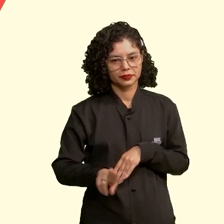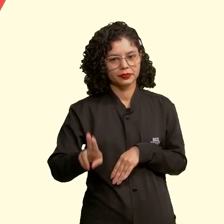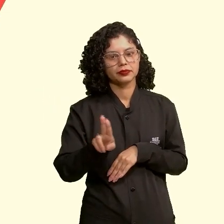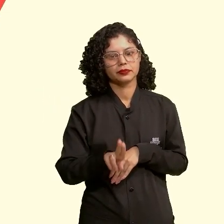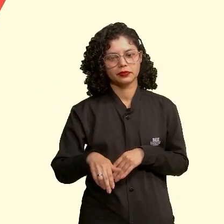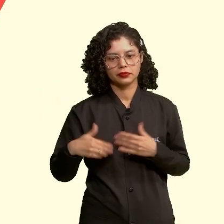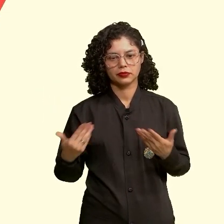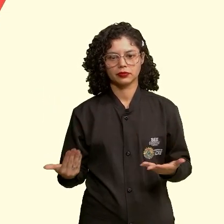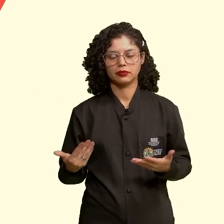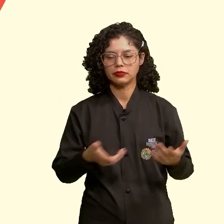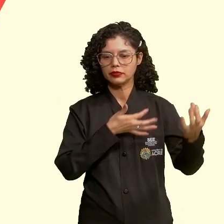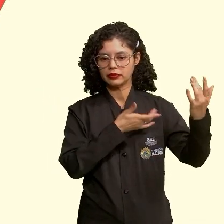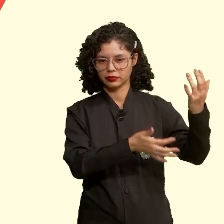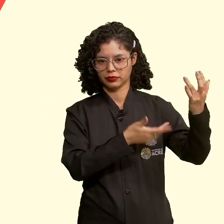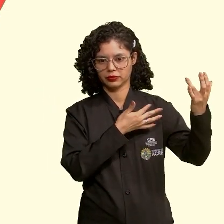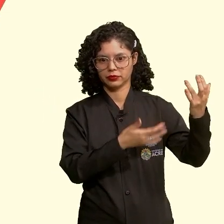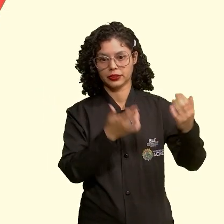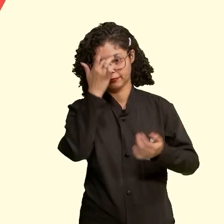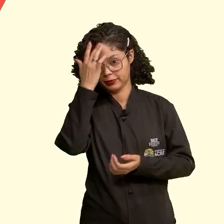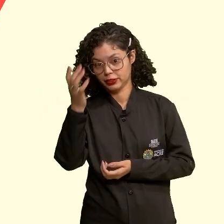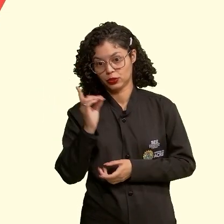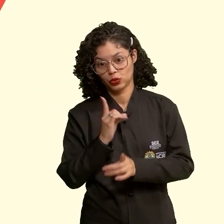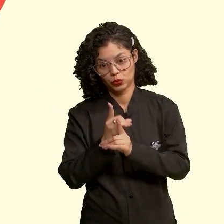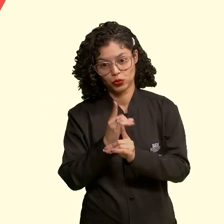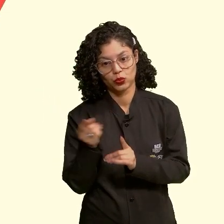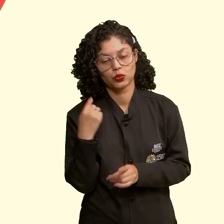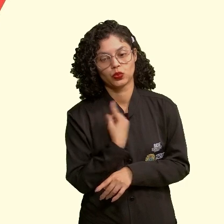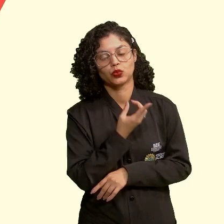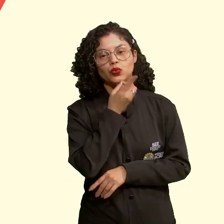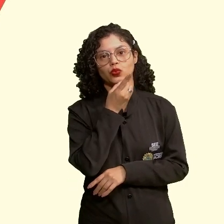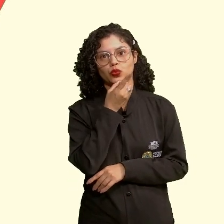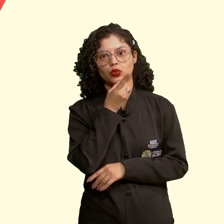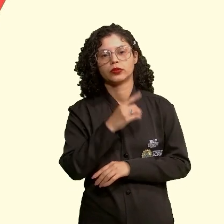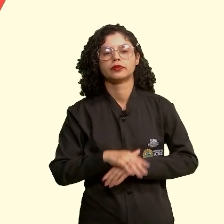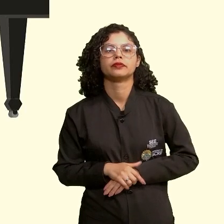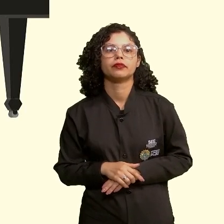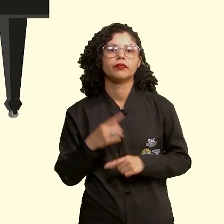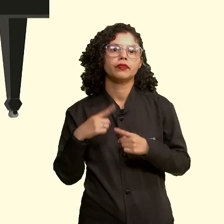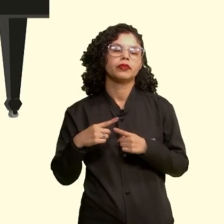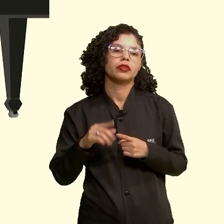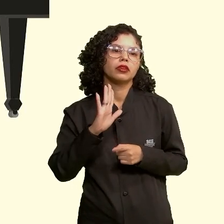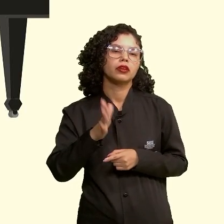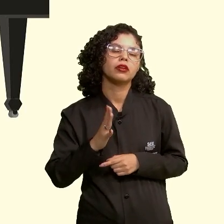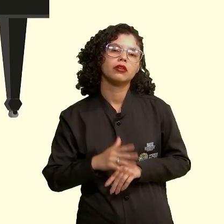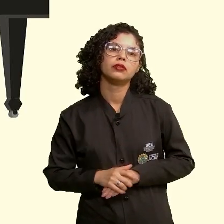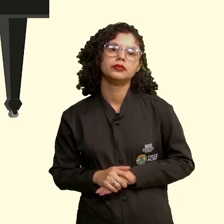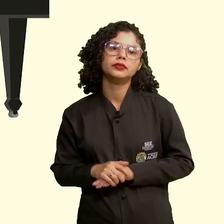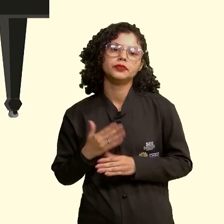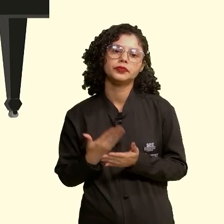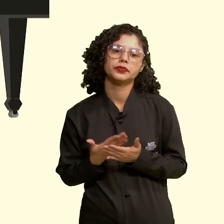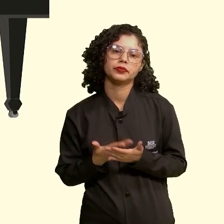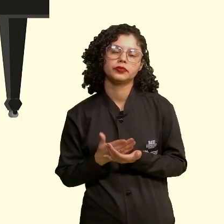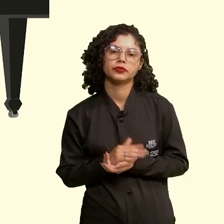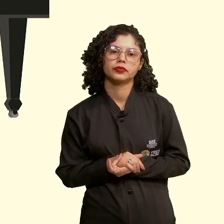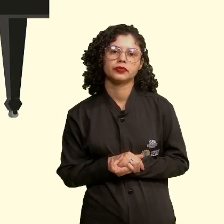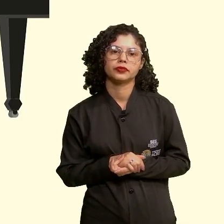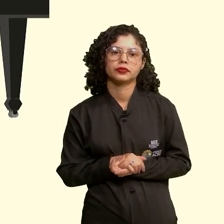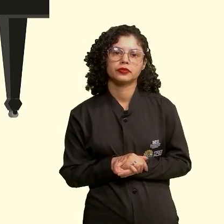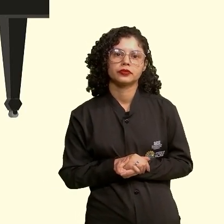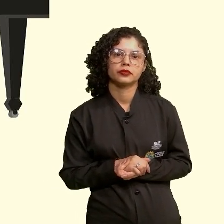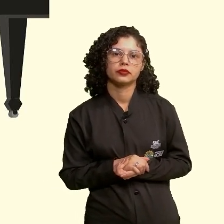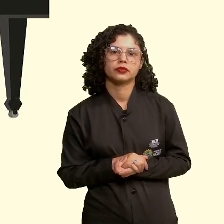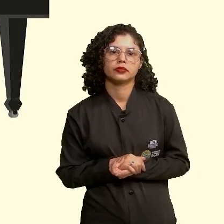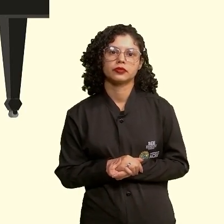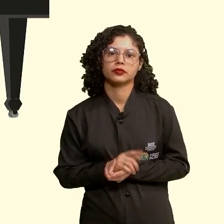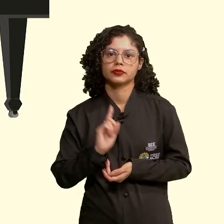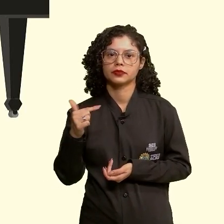de corda que não é tão comum no nosso dia a dia. Então, se você acertou, é porque você aprendeu a nossa aula. Vamos